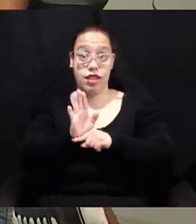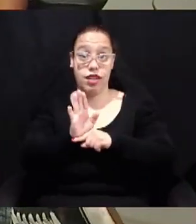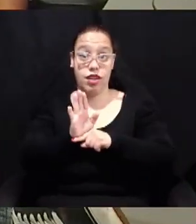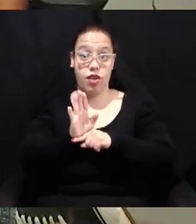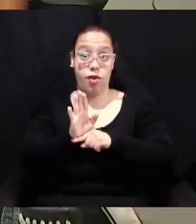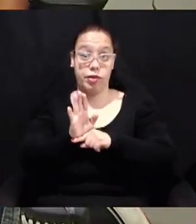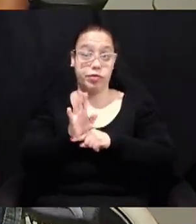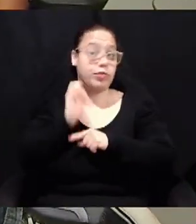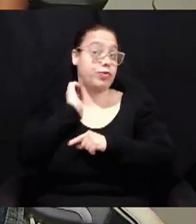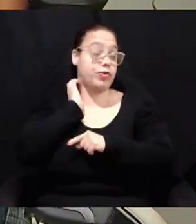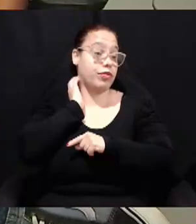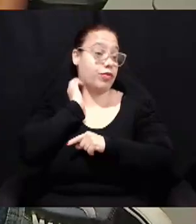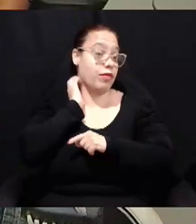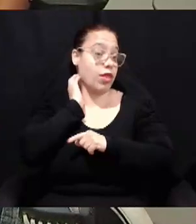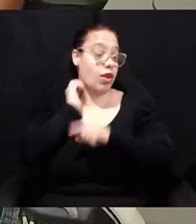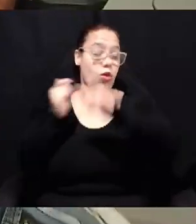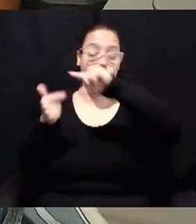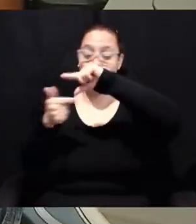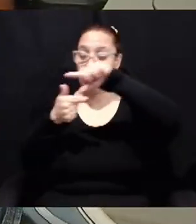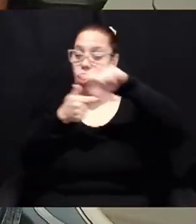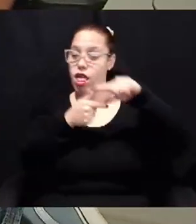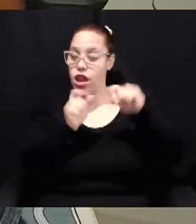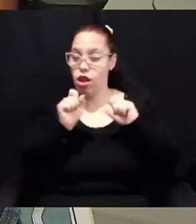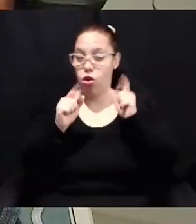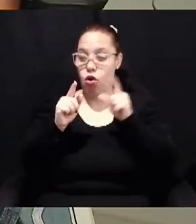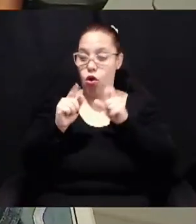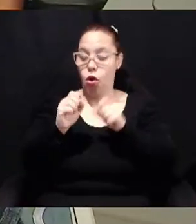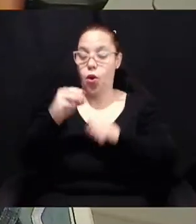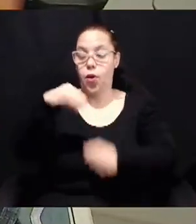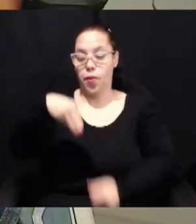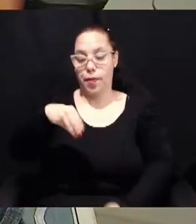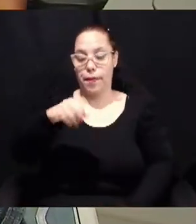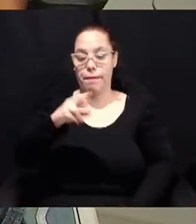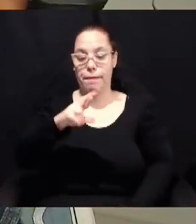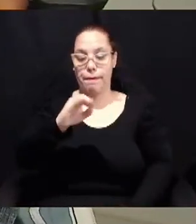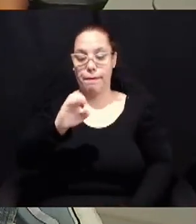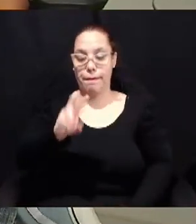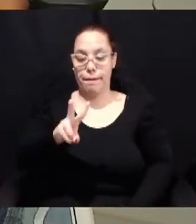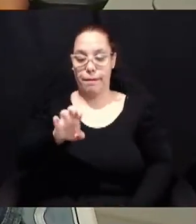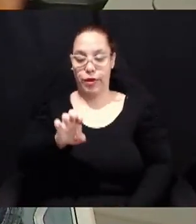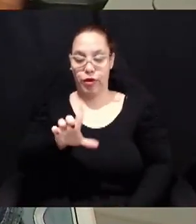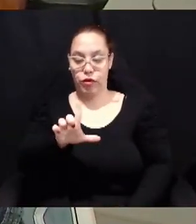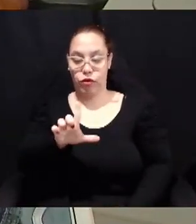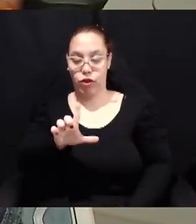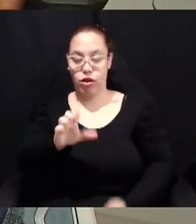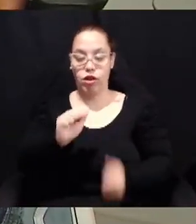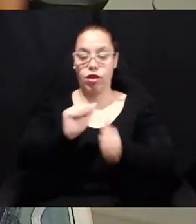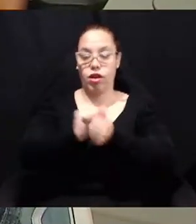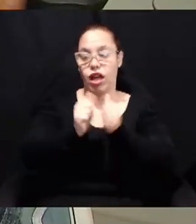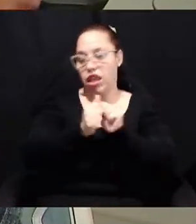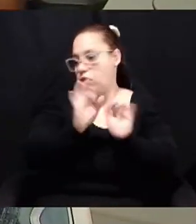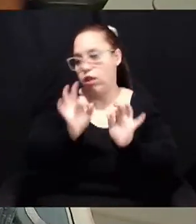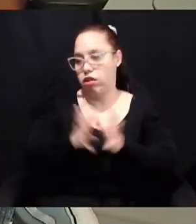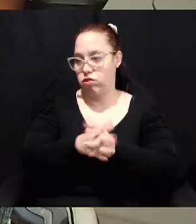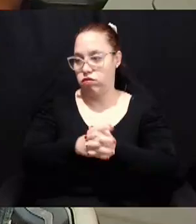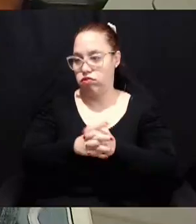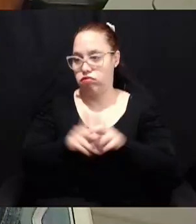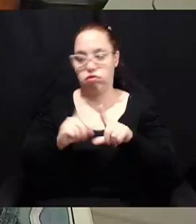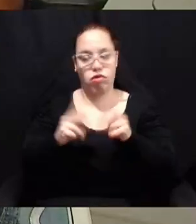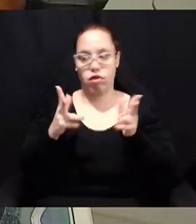de quadrinhos, ou alguns filmes da Marvel que tem algumas coisas de quadro, requadro, recorte e tal, mas não é a mesma coisa. Eu acho que